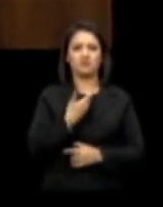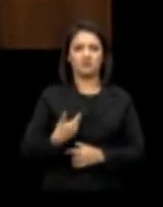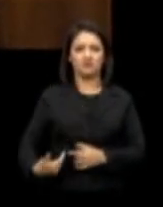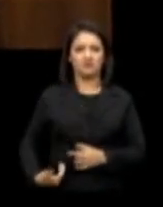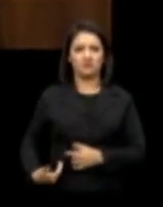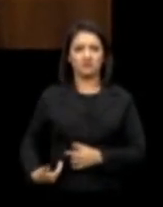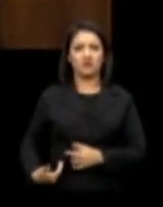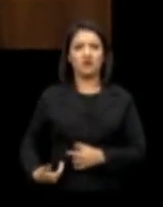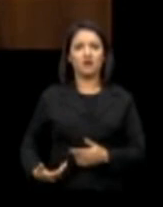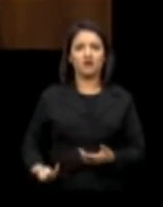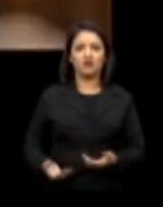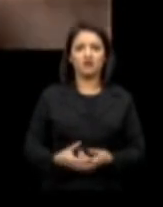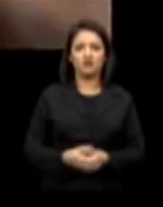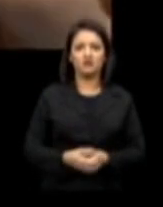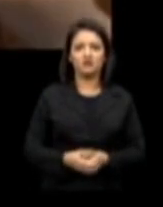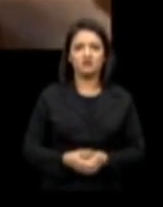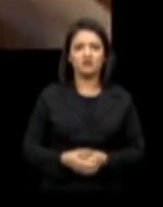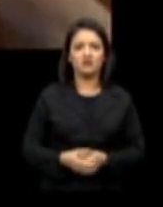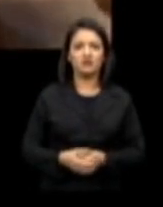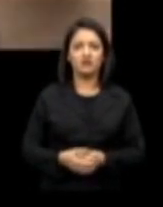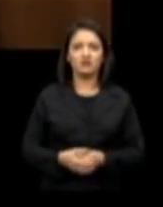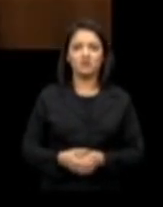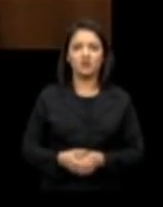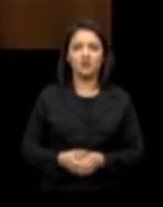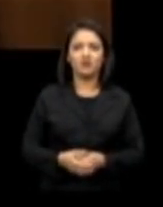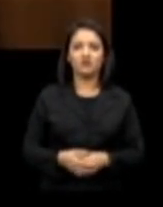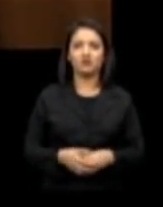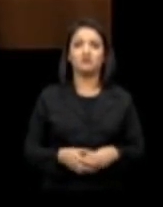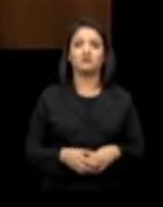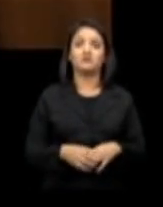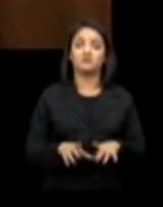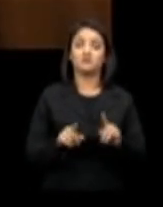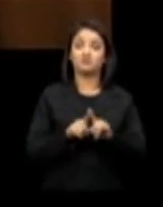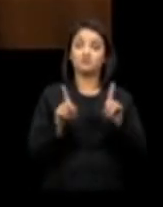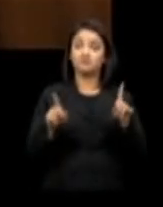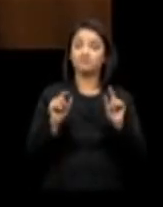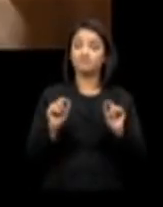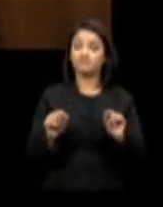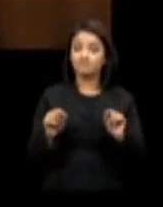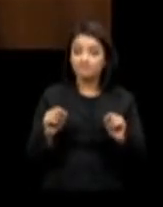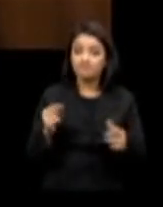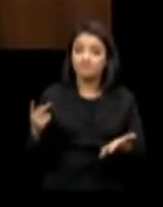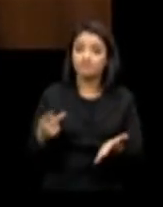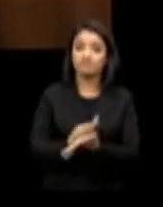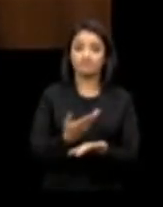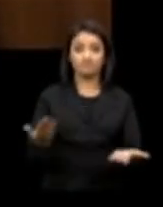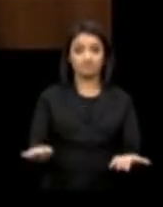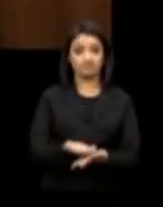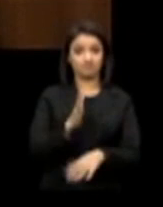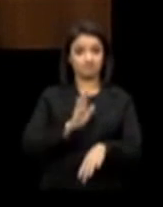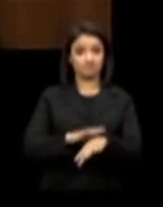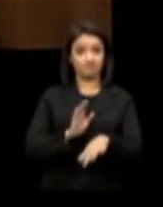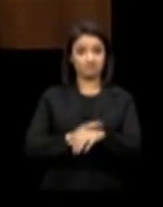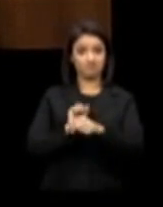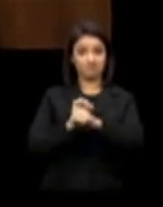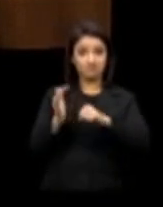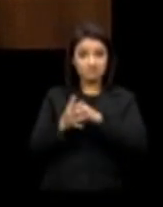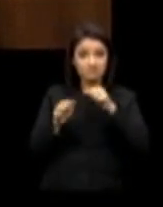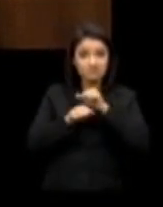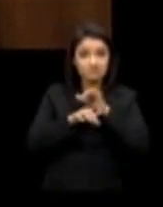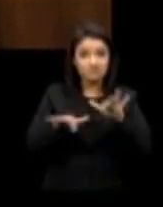Como bem destacado em artigo recente do professor Danilo Boneda, no contexto da atual pandemia, diversas autoridades, como a